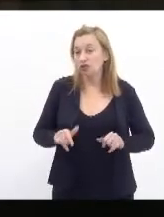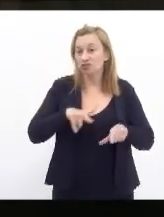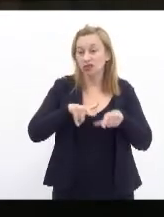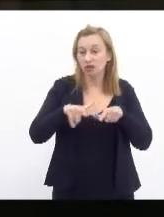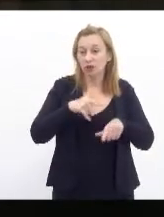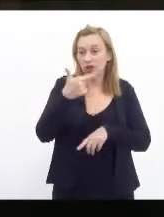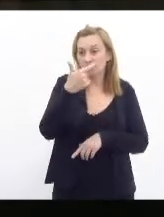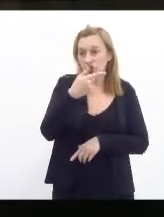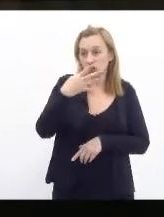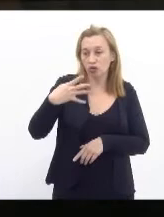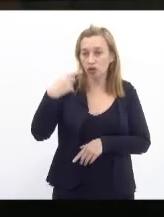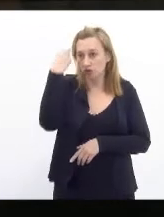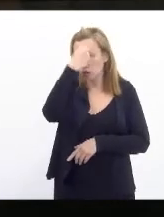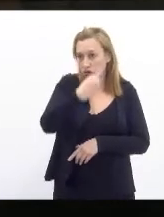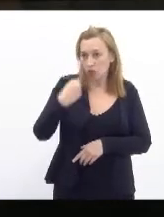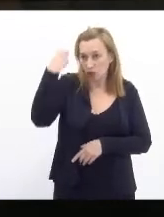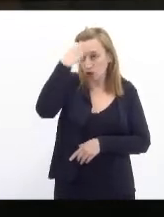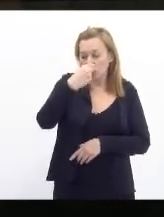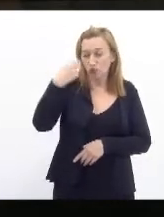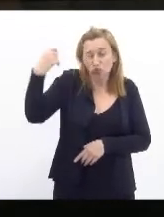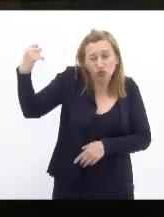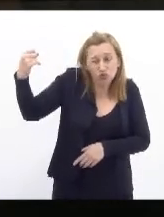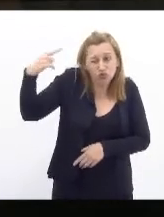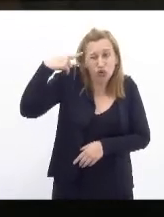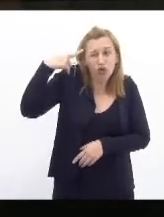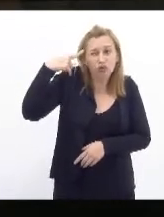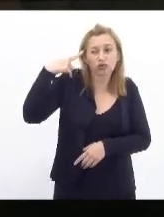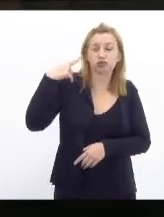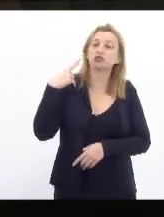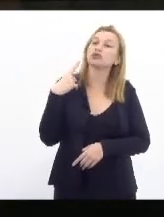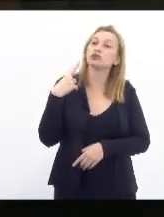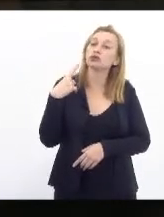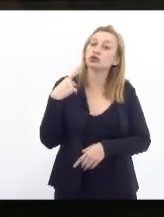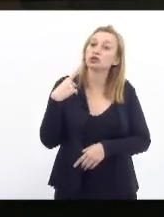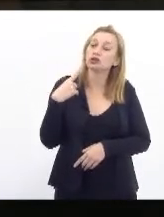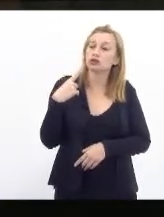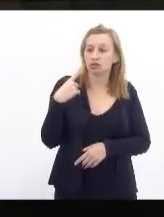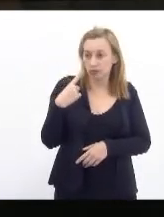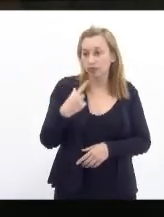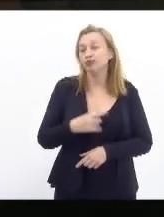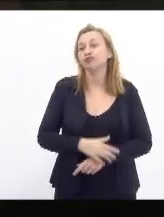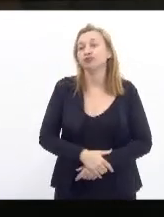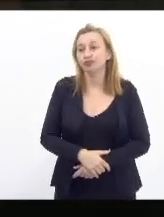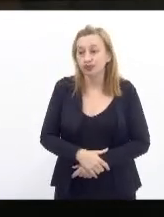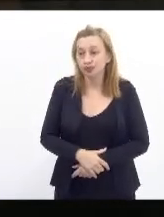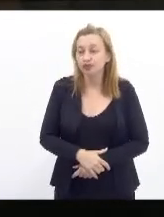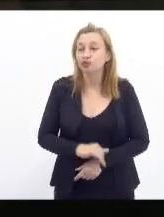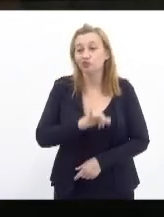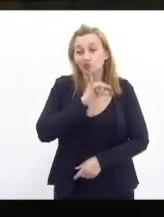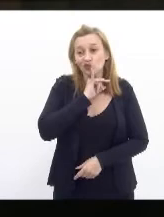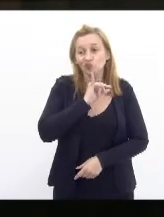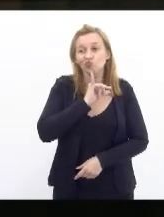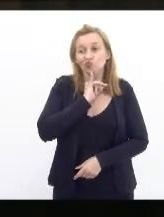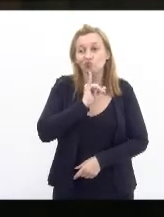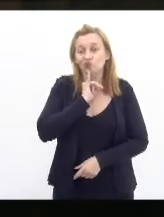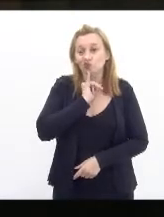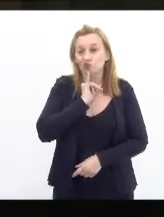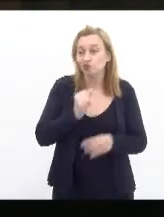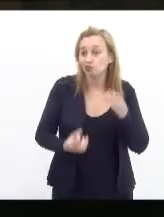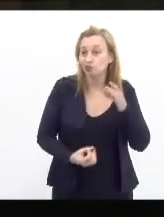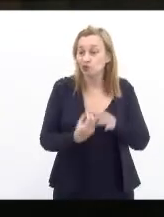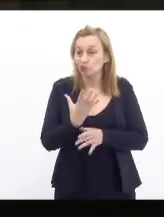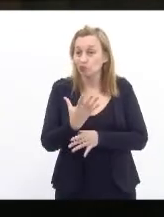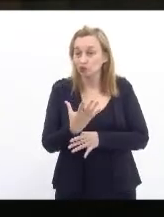trabalhando 24 horas, trabalhando no sol, fazendo incursões. E, infelizmente, quando ela foi